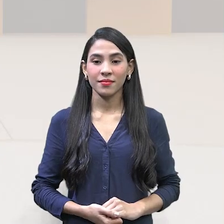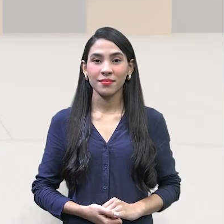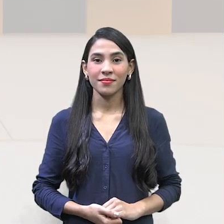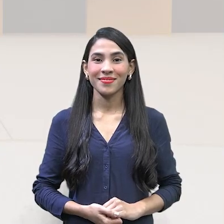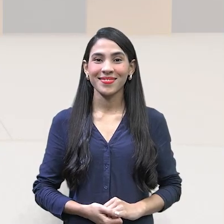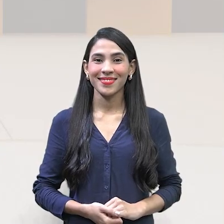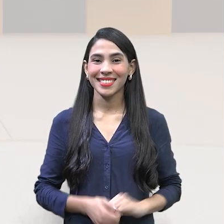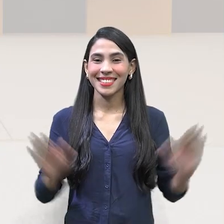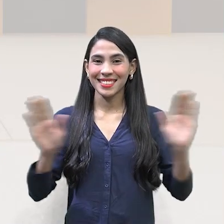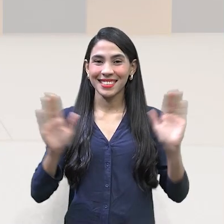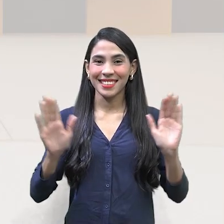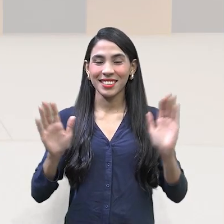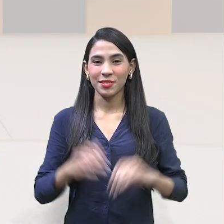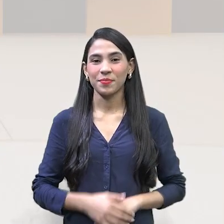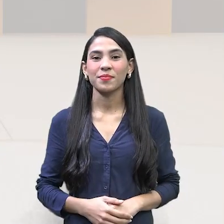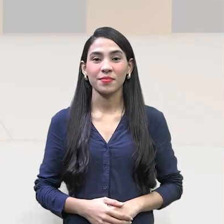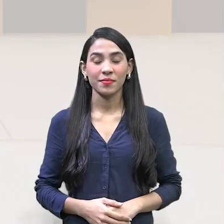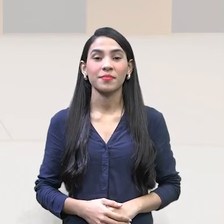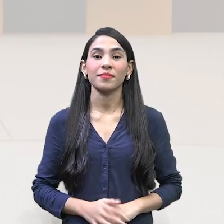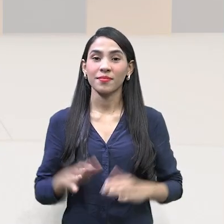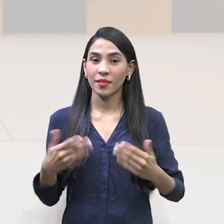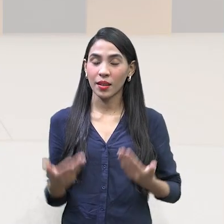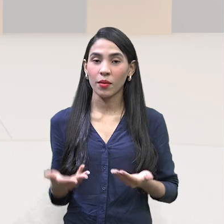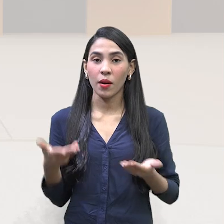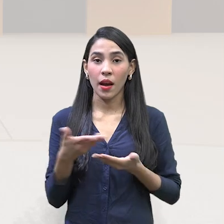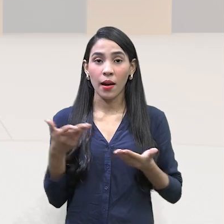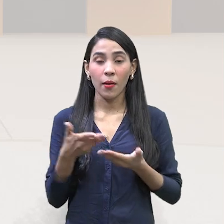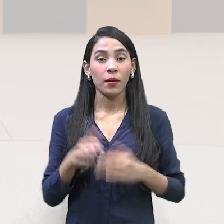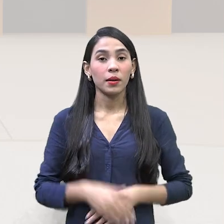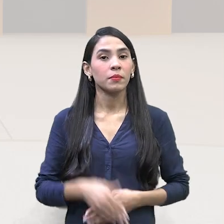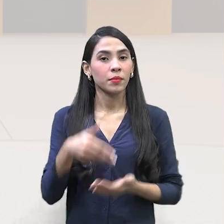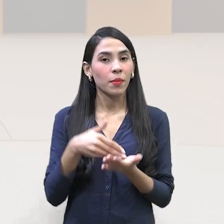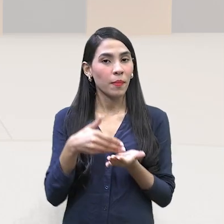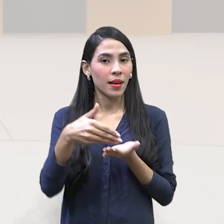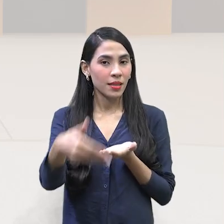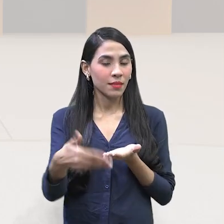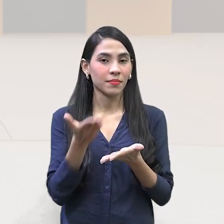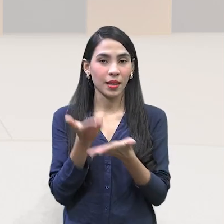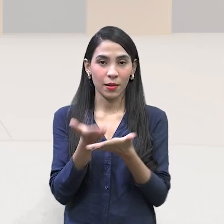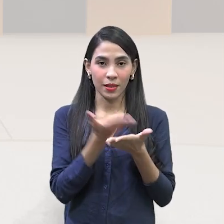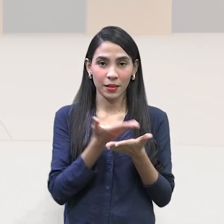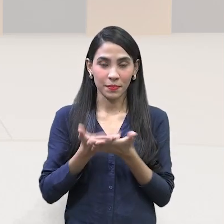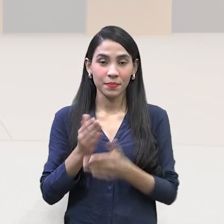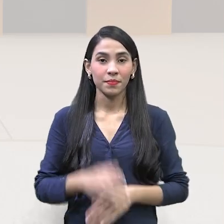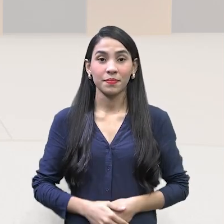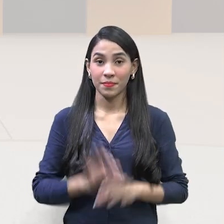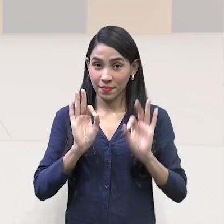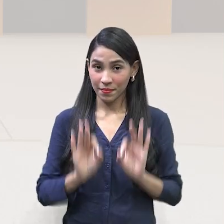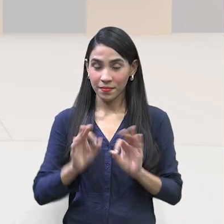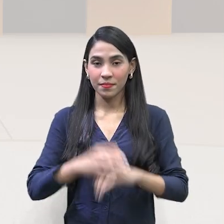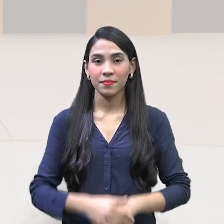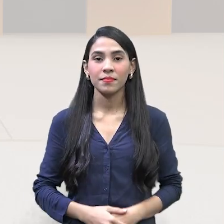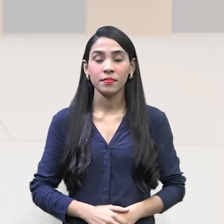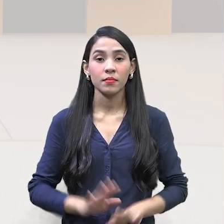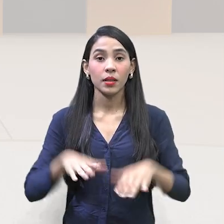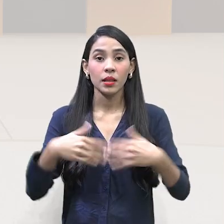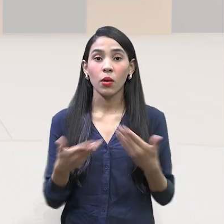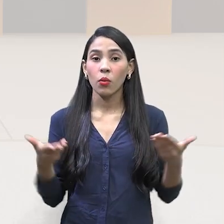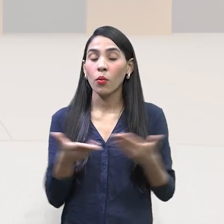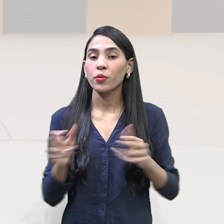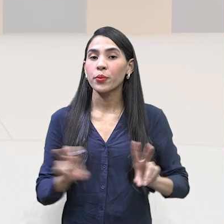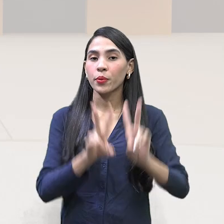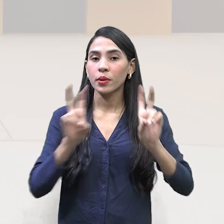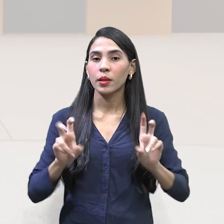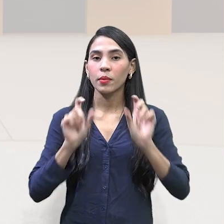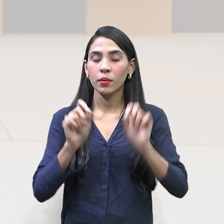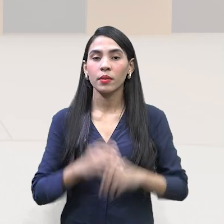Olá, meus queridos alunos, estamos aqui agora, em definitivo, para darmos início aqui à nossa aula, certo? Bom, pessoal, a gente vai tratar hoje nessa